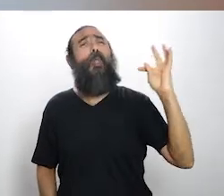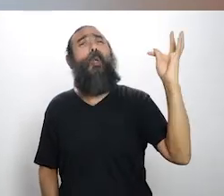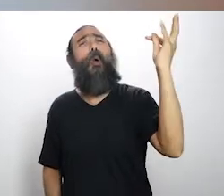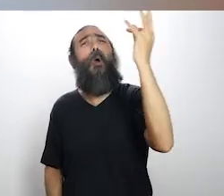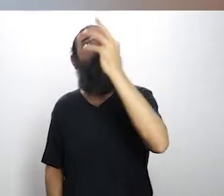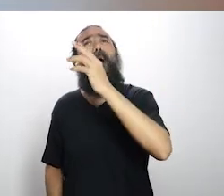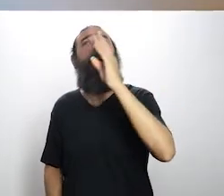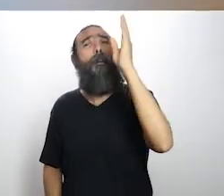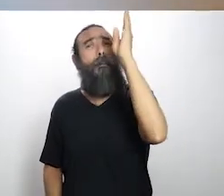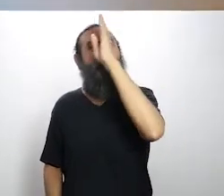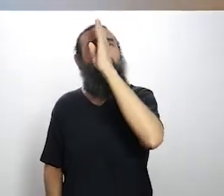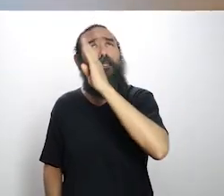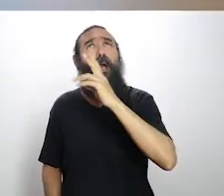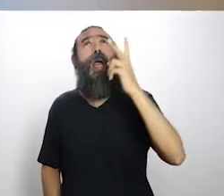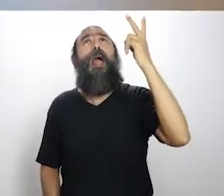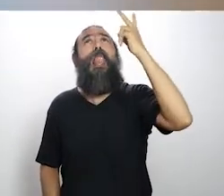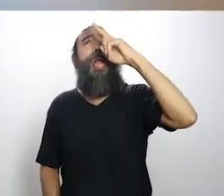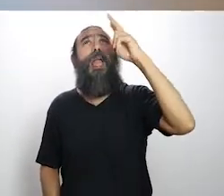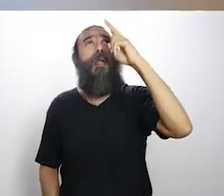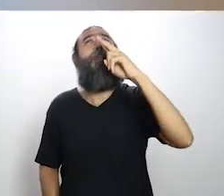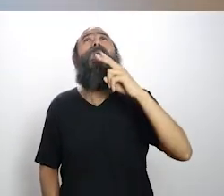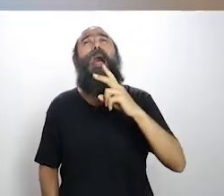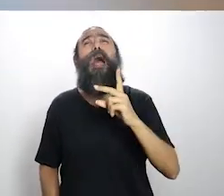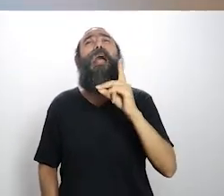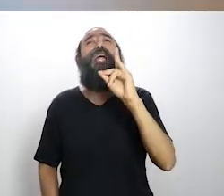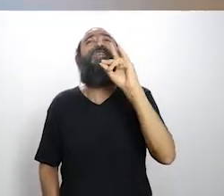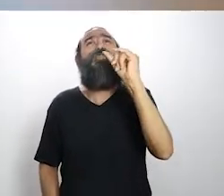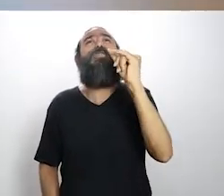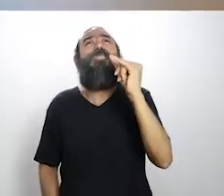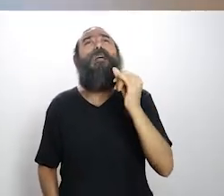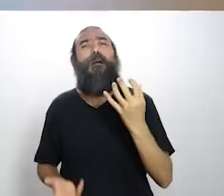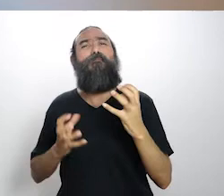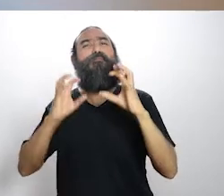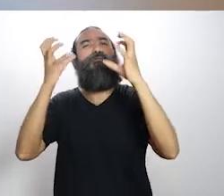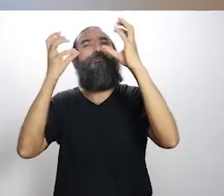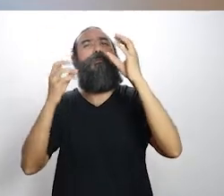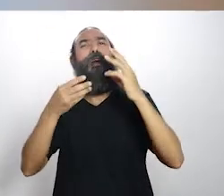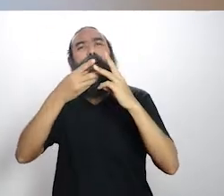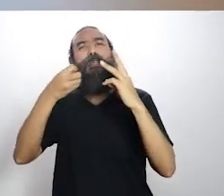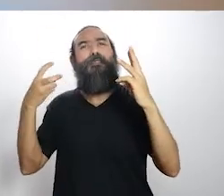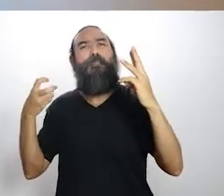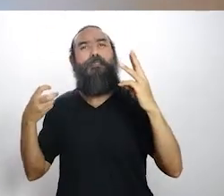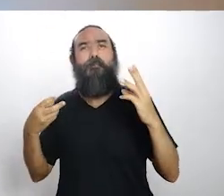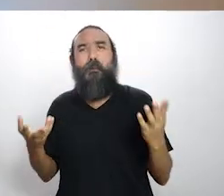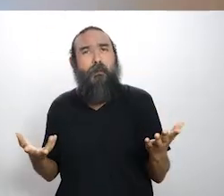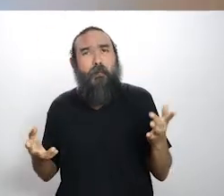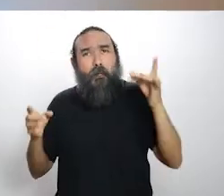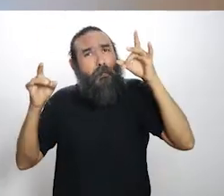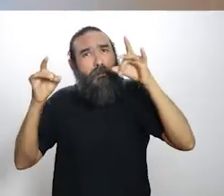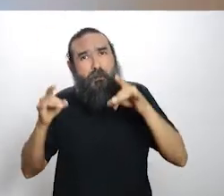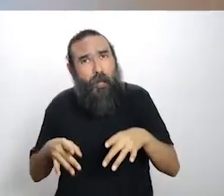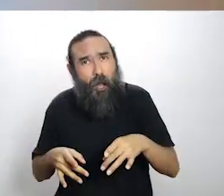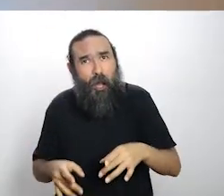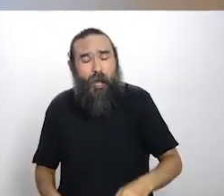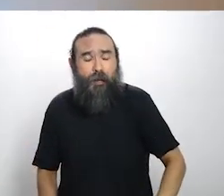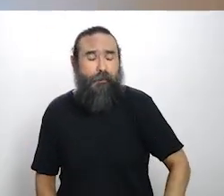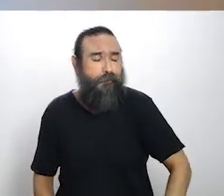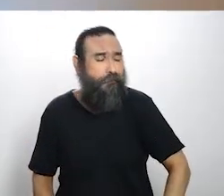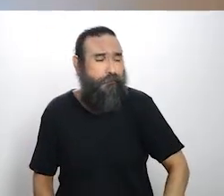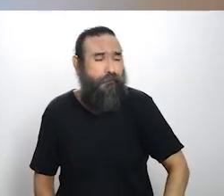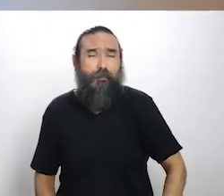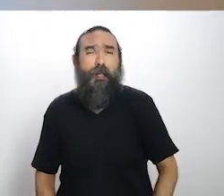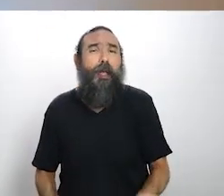isso mesmo? Isso me lembra um pouco o dia 20 de novembro também, quando a gente vê